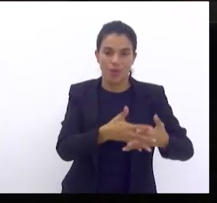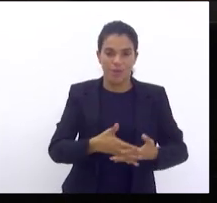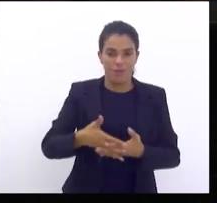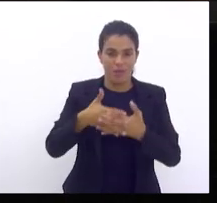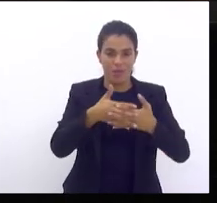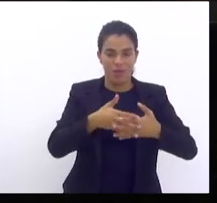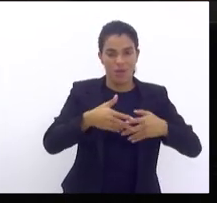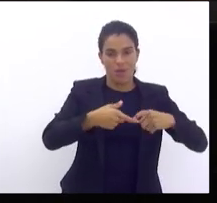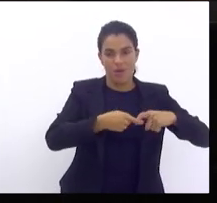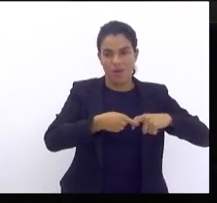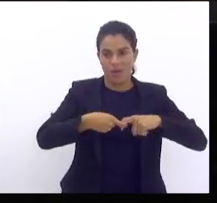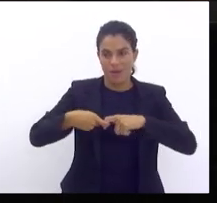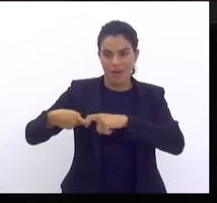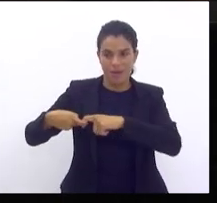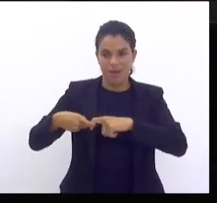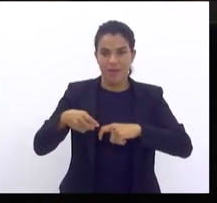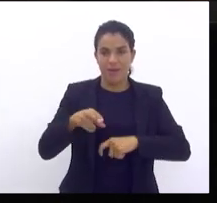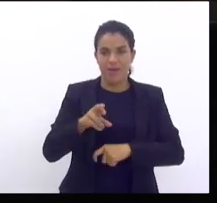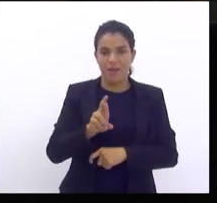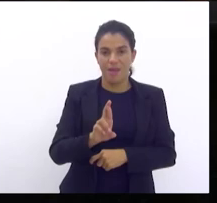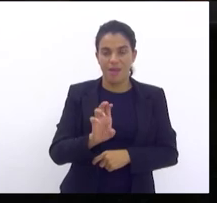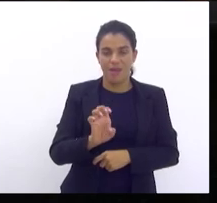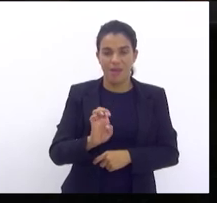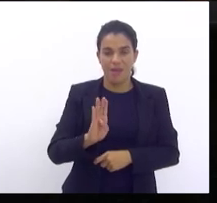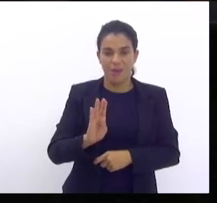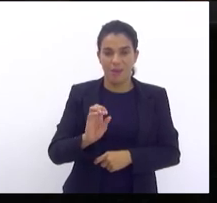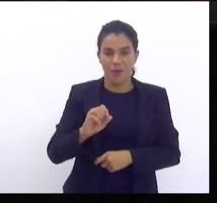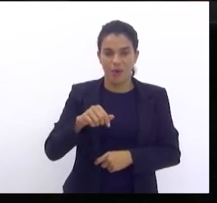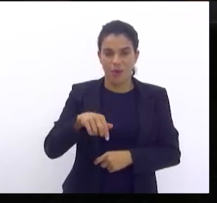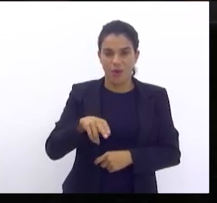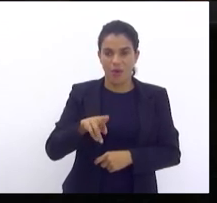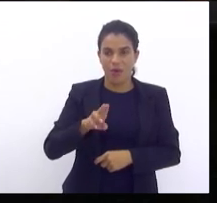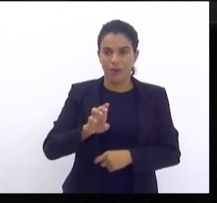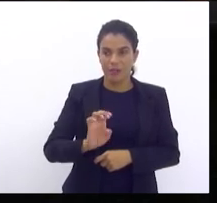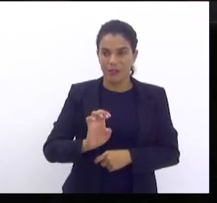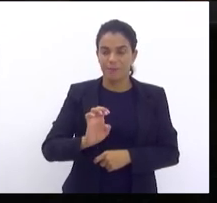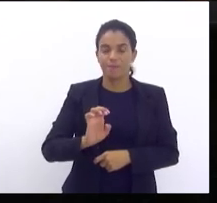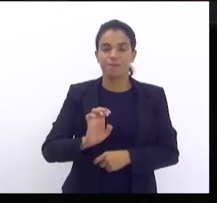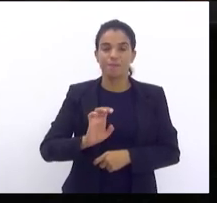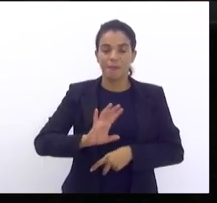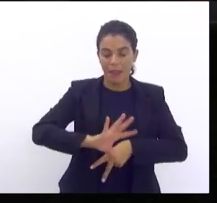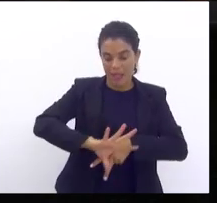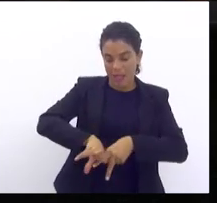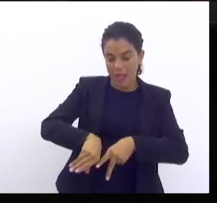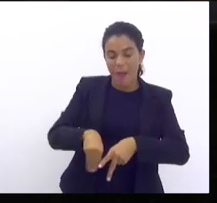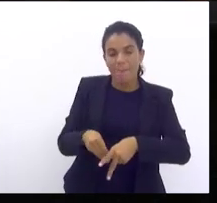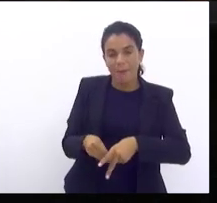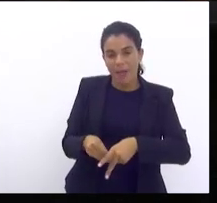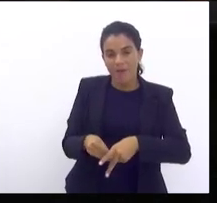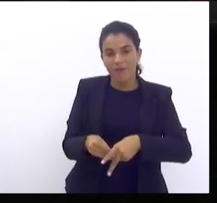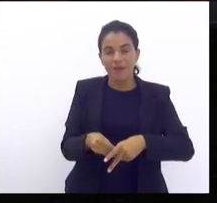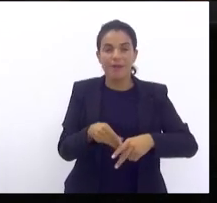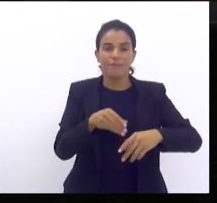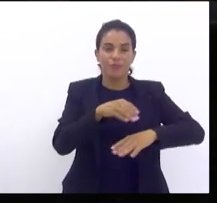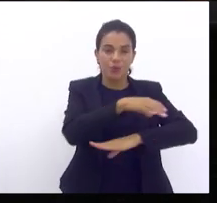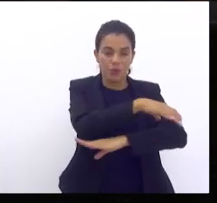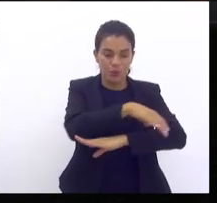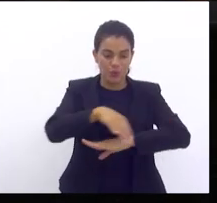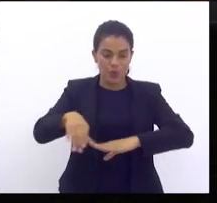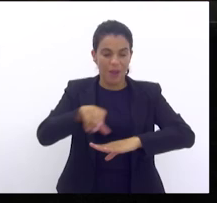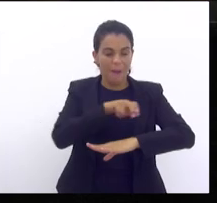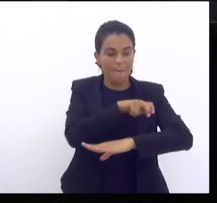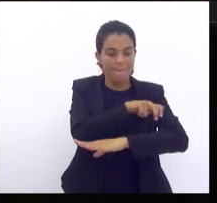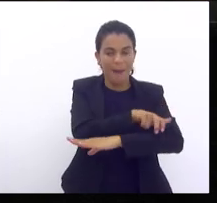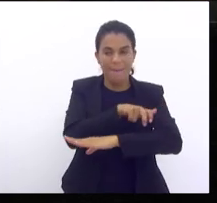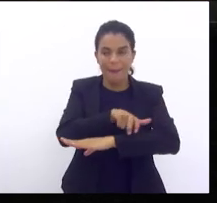nós temos aqui a máfia dos reboques a máfia dos depósitos e